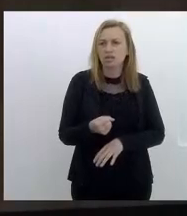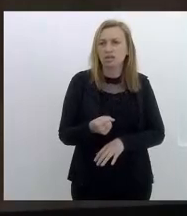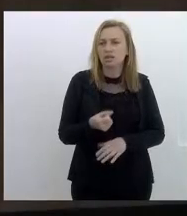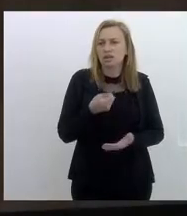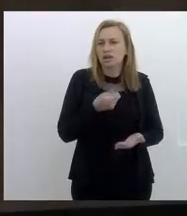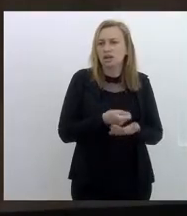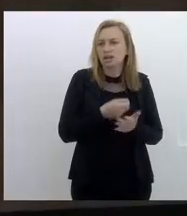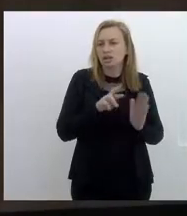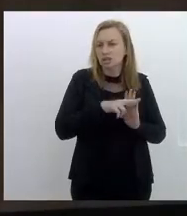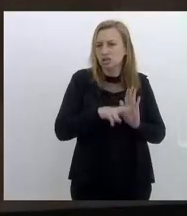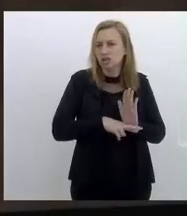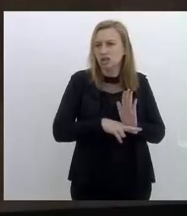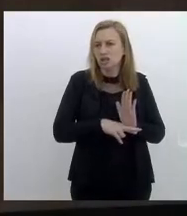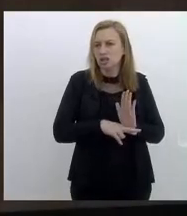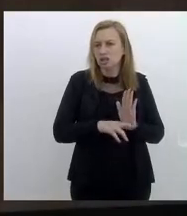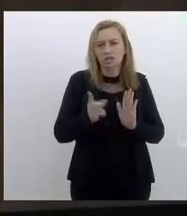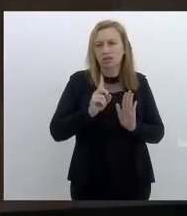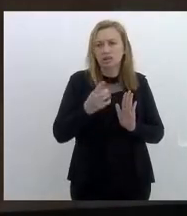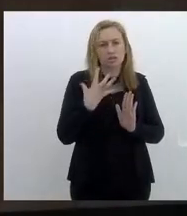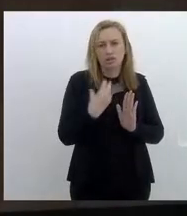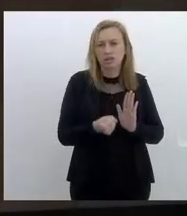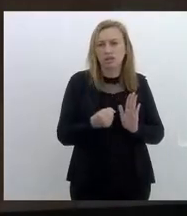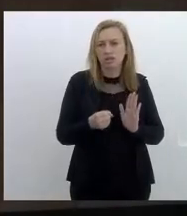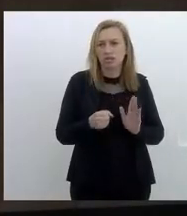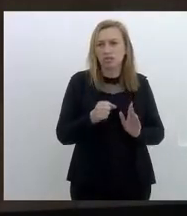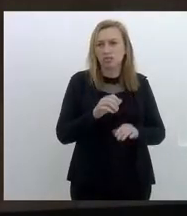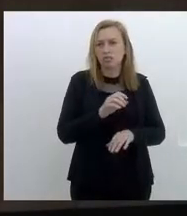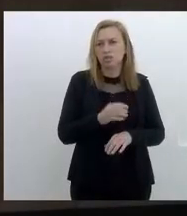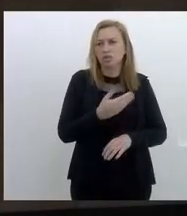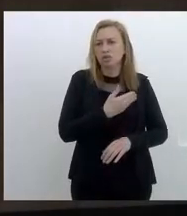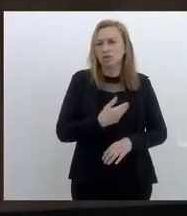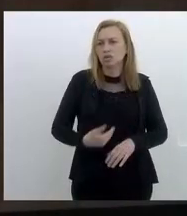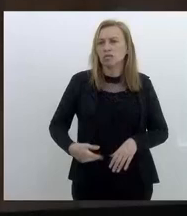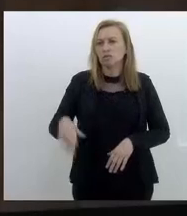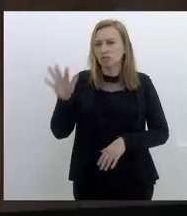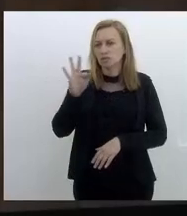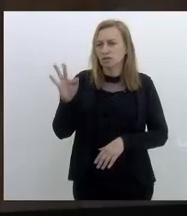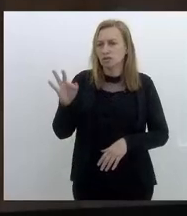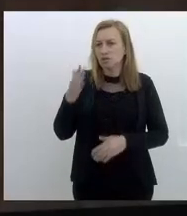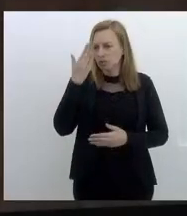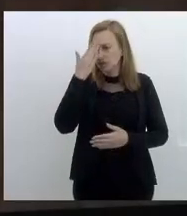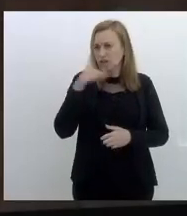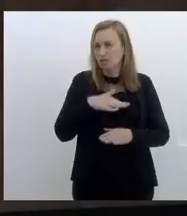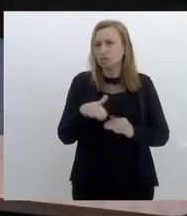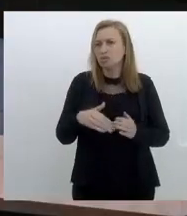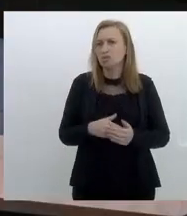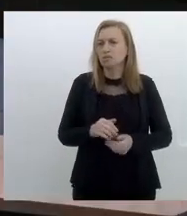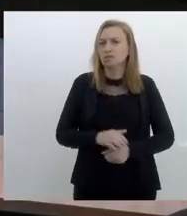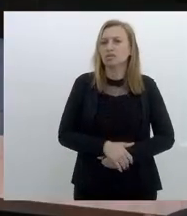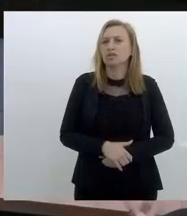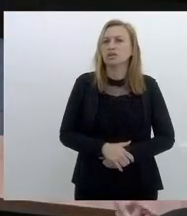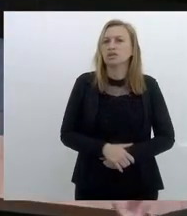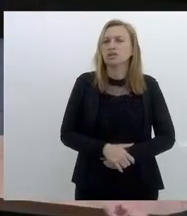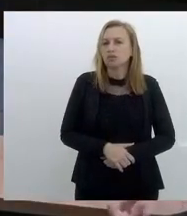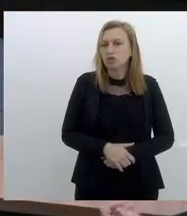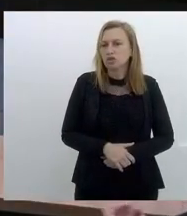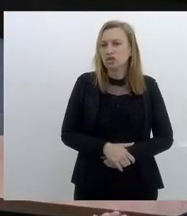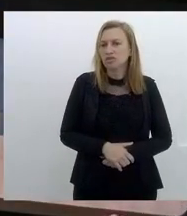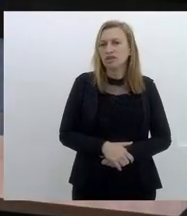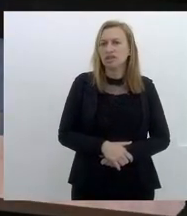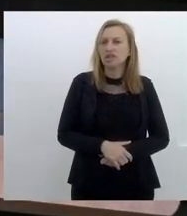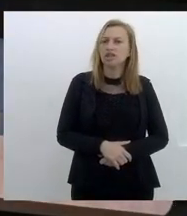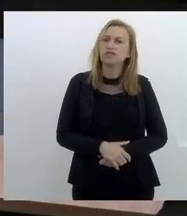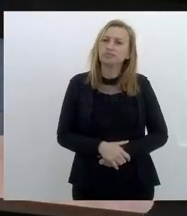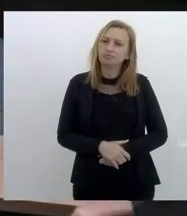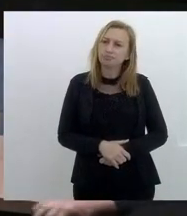determinações que são que não são aceitáveis pelo governo federal muito obrigado a todos e todas passar a palavra para